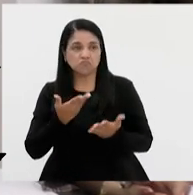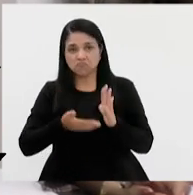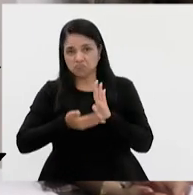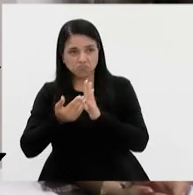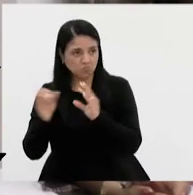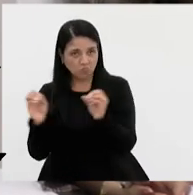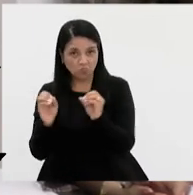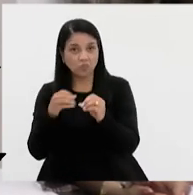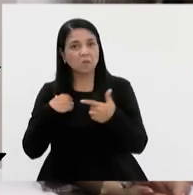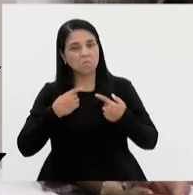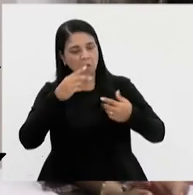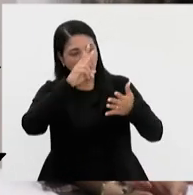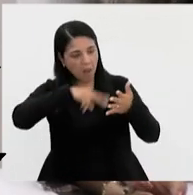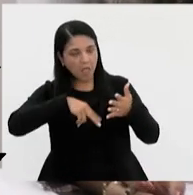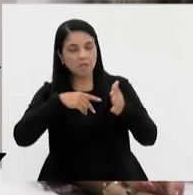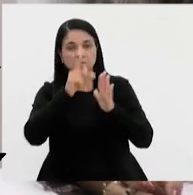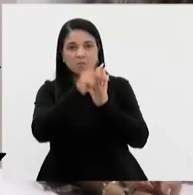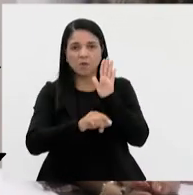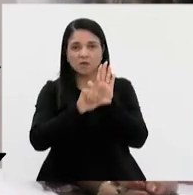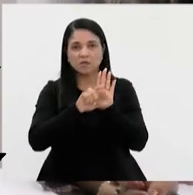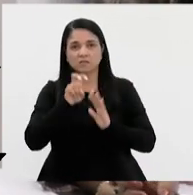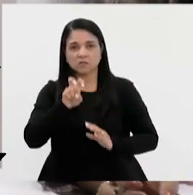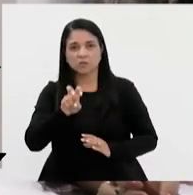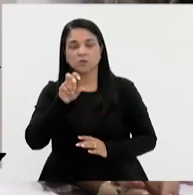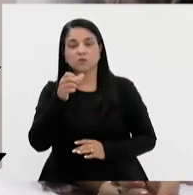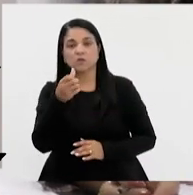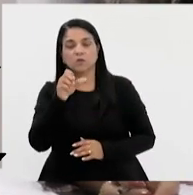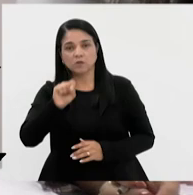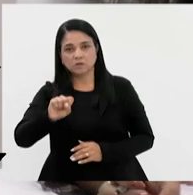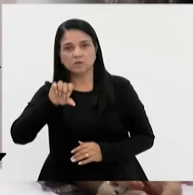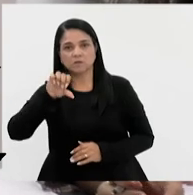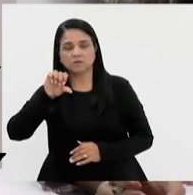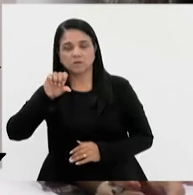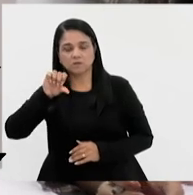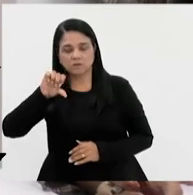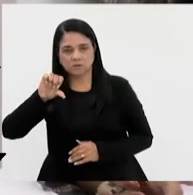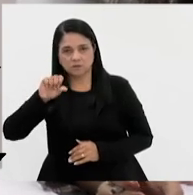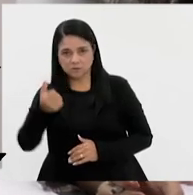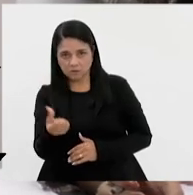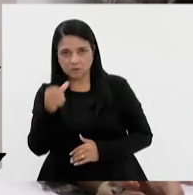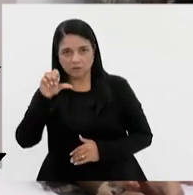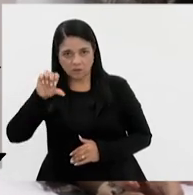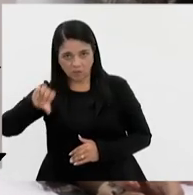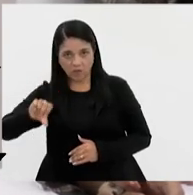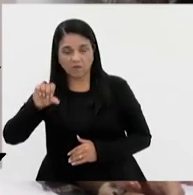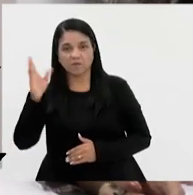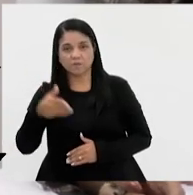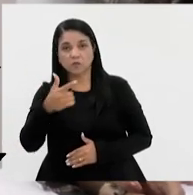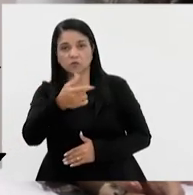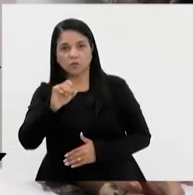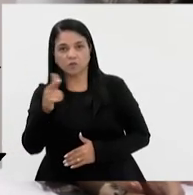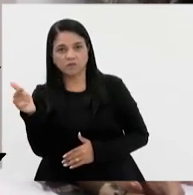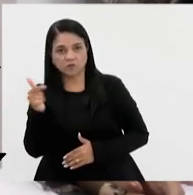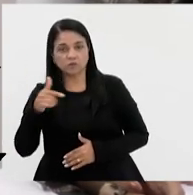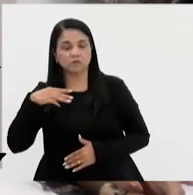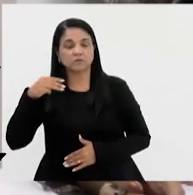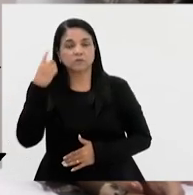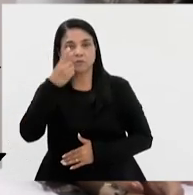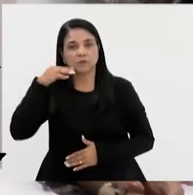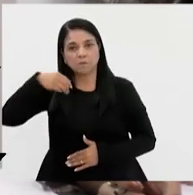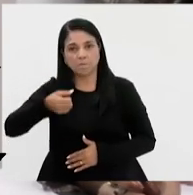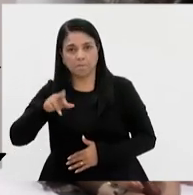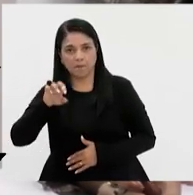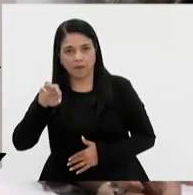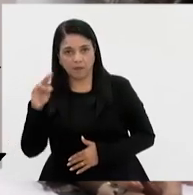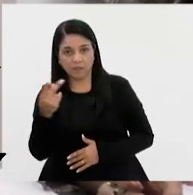podemos fazer a leitura. Projeto de lei número 5.879, de 2022, de autoria da deputada Marta Rocha, que dispõe sobre a criação do programa